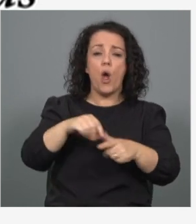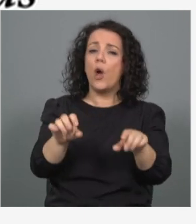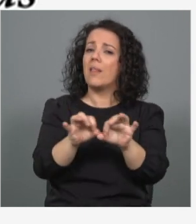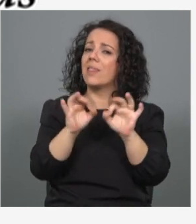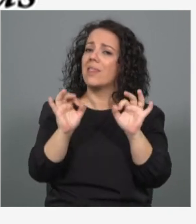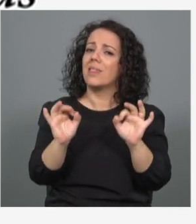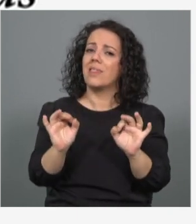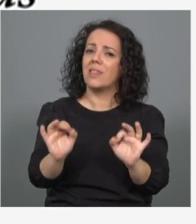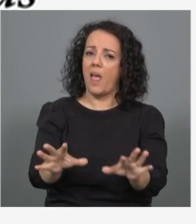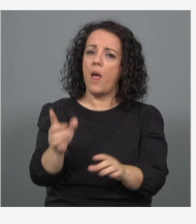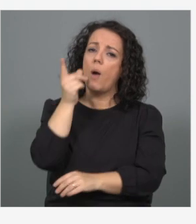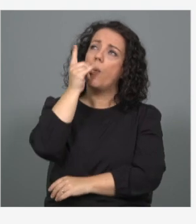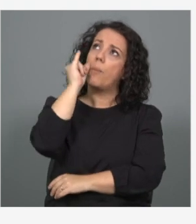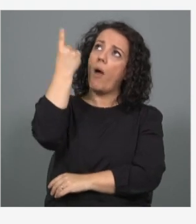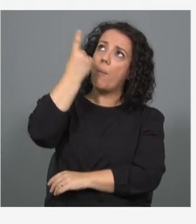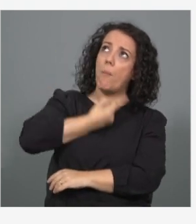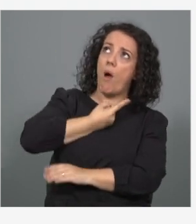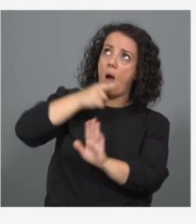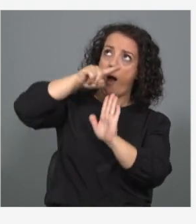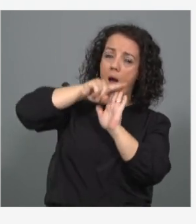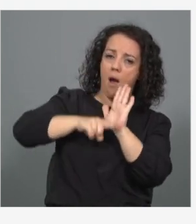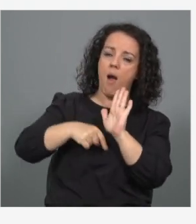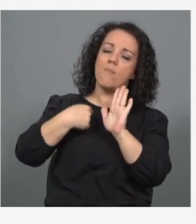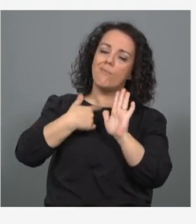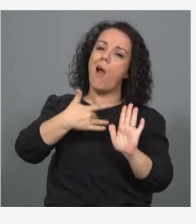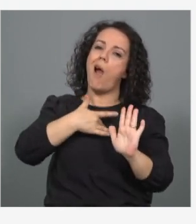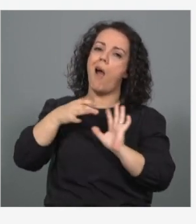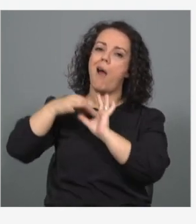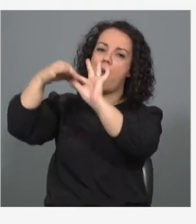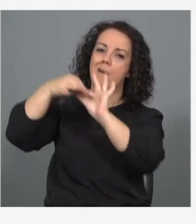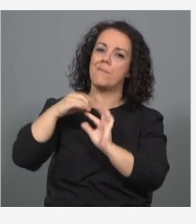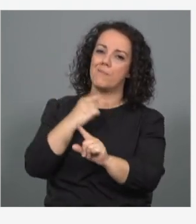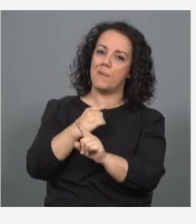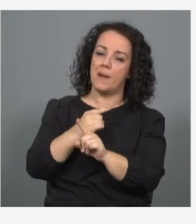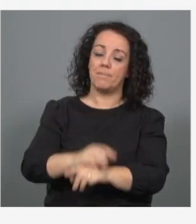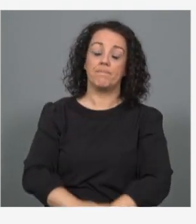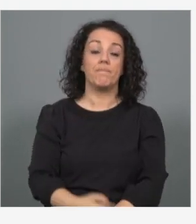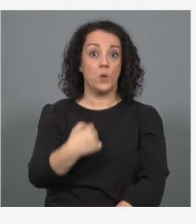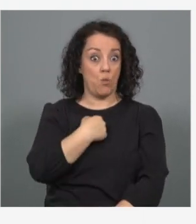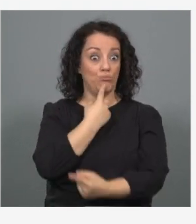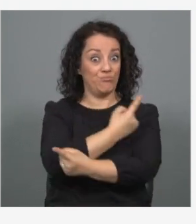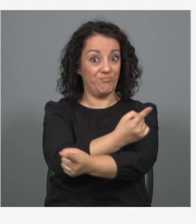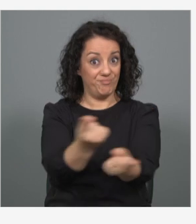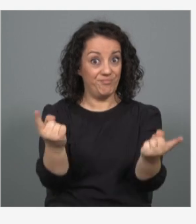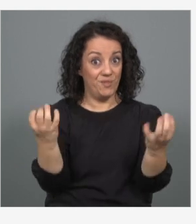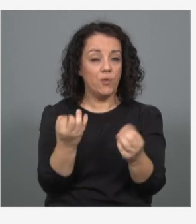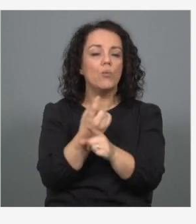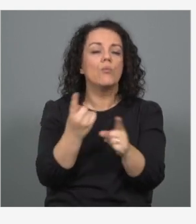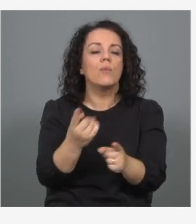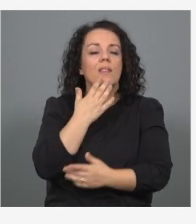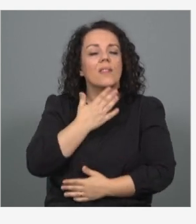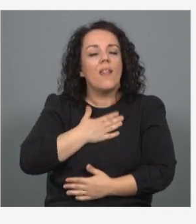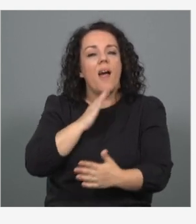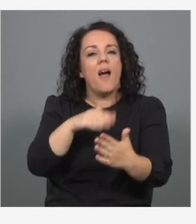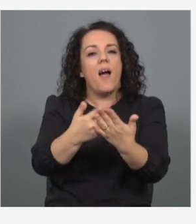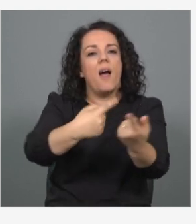os mandamentos de meu Pai e permaneço no seu amor. Disse-vos estas coisas para que a minha alegria esteja em vós